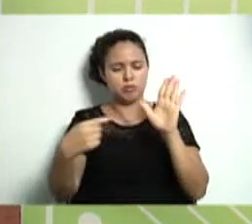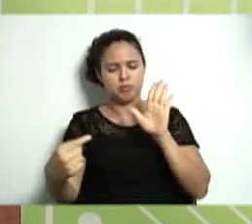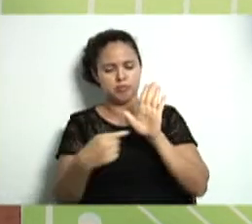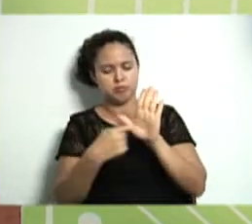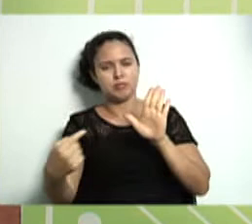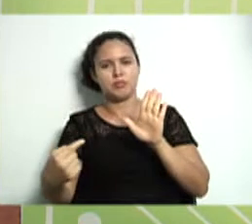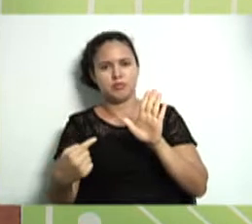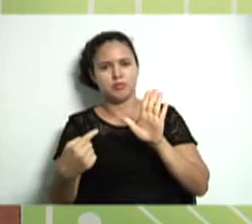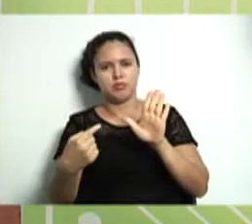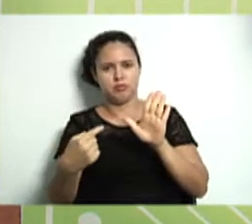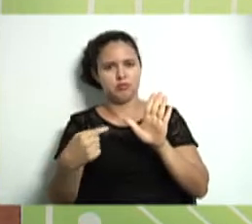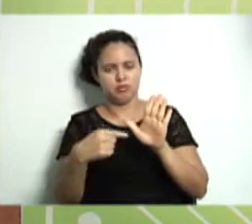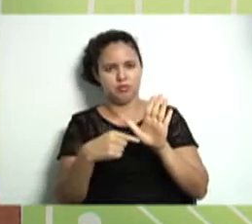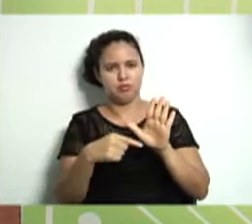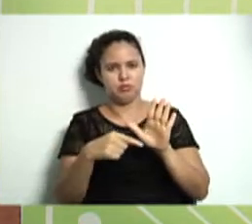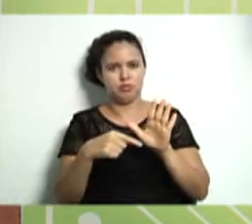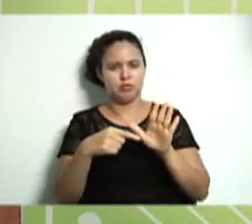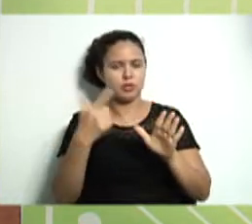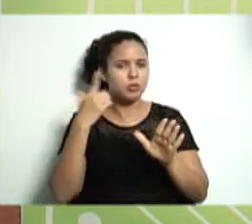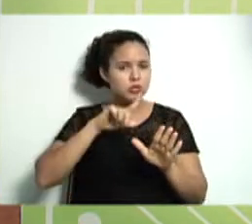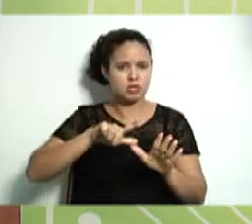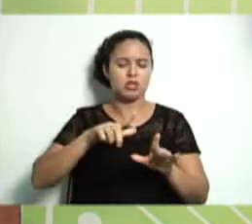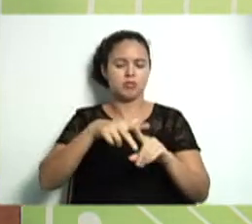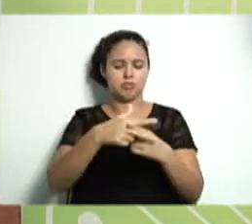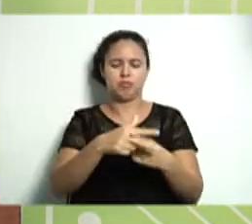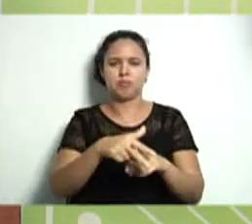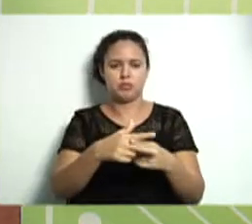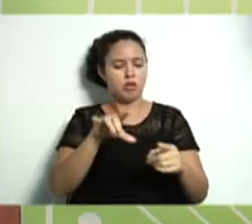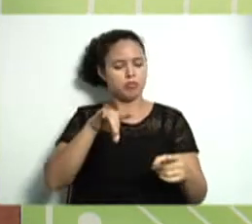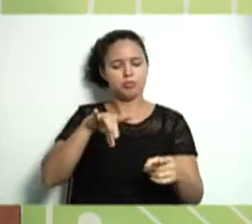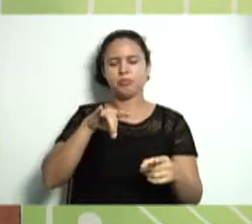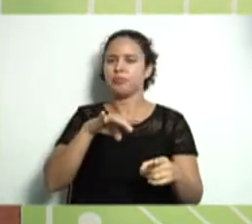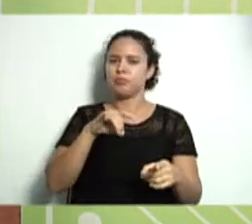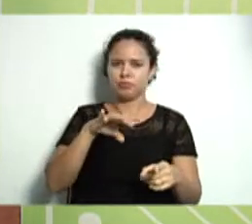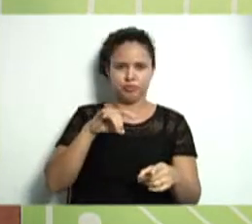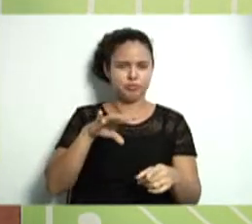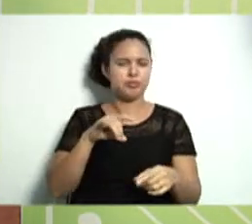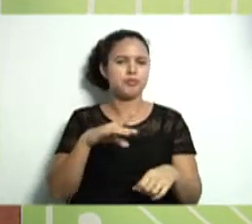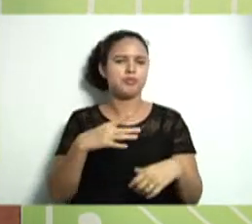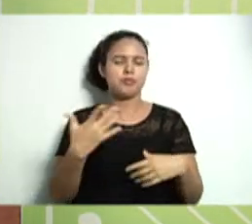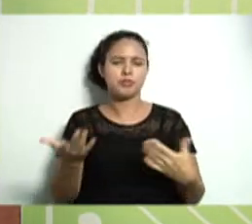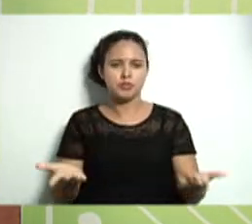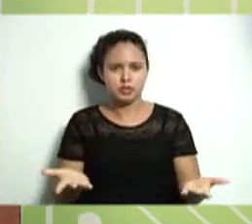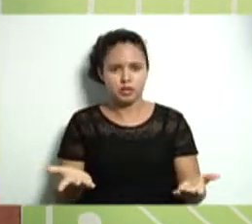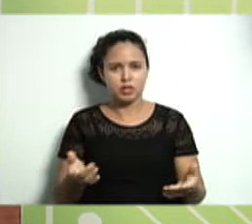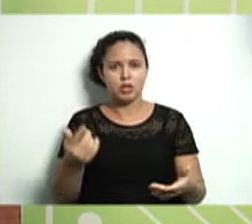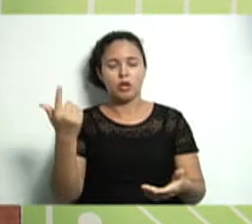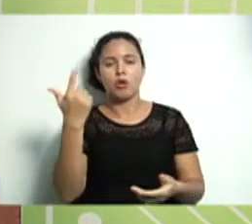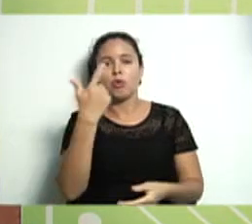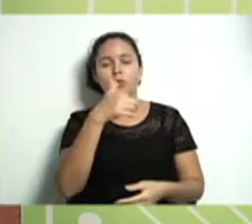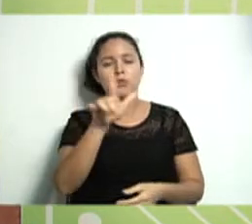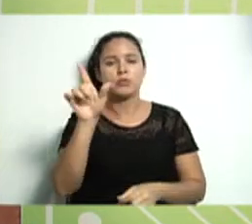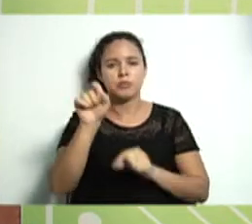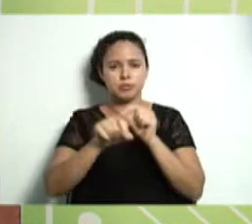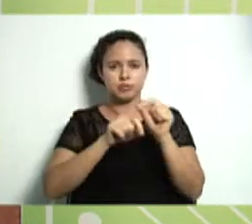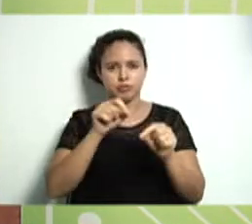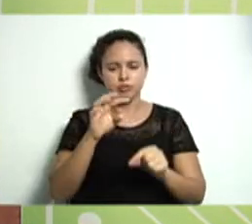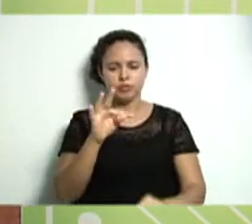a máquina, que a máquina vai realizar trabalho sozinha. E qual a outra transformação? O